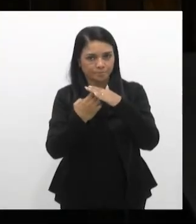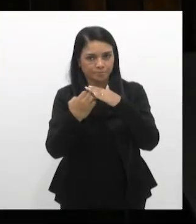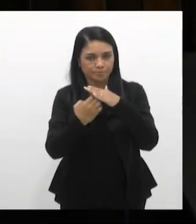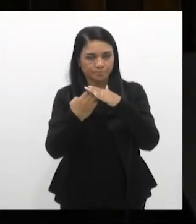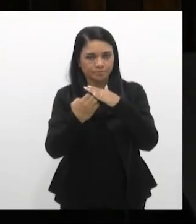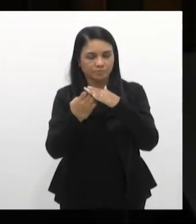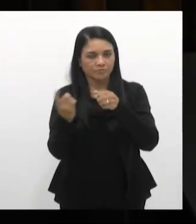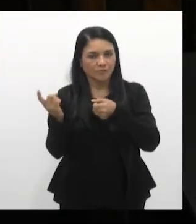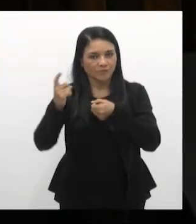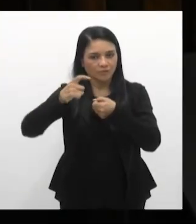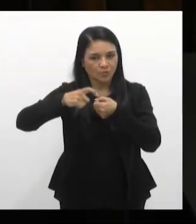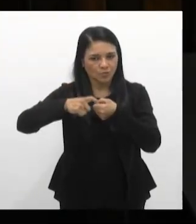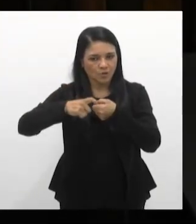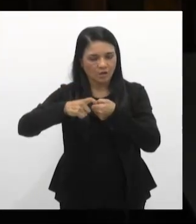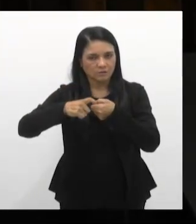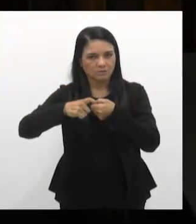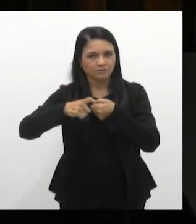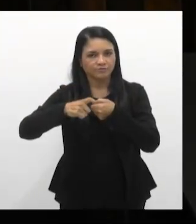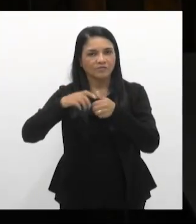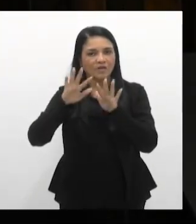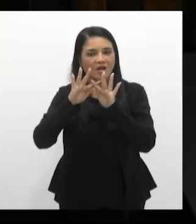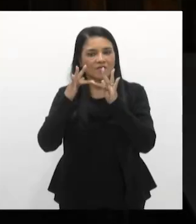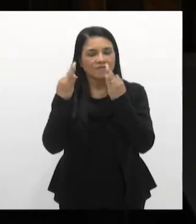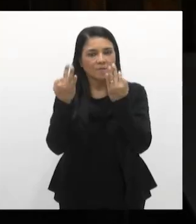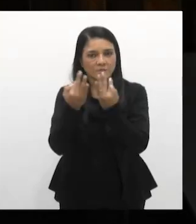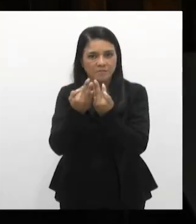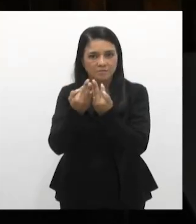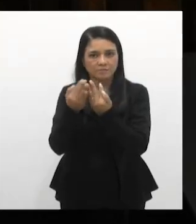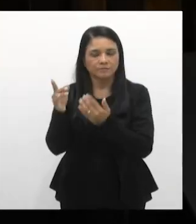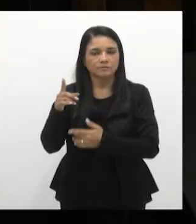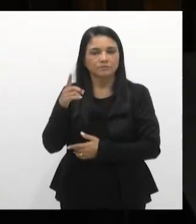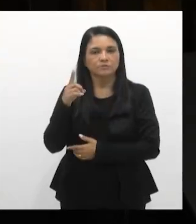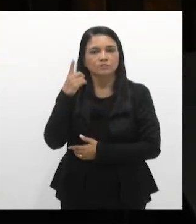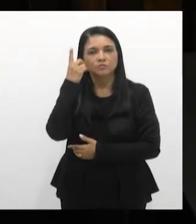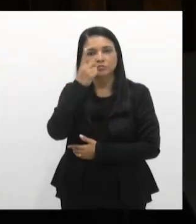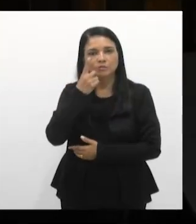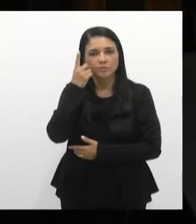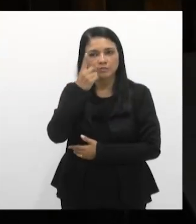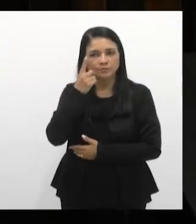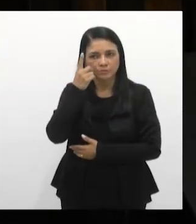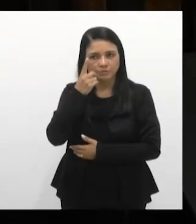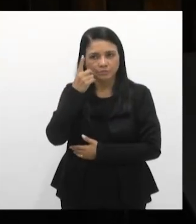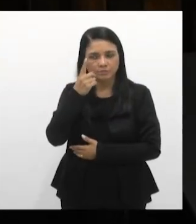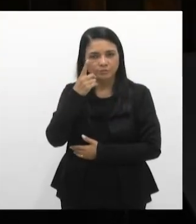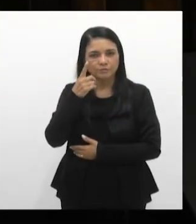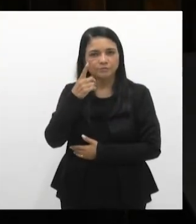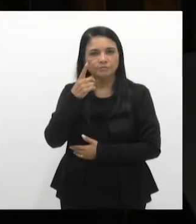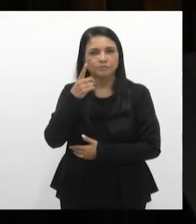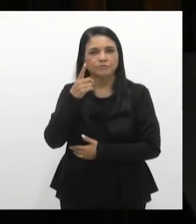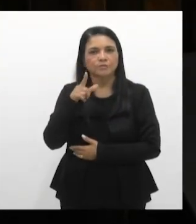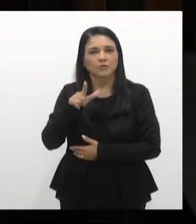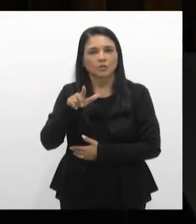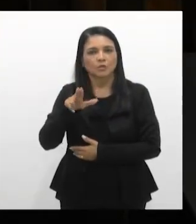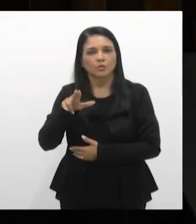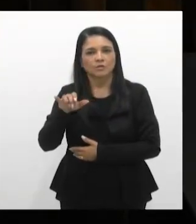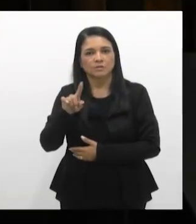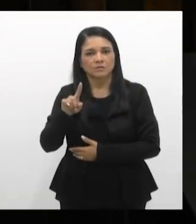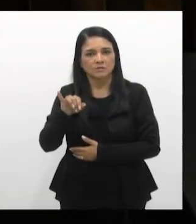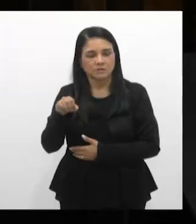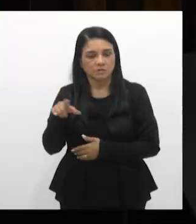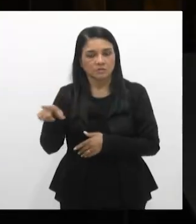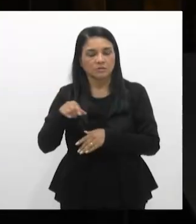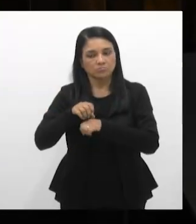era vinculada a um parente do nobre deputado, que inclusive transmitiu o vírus do